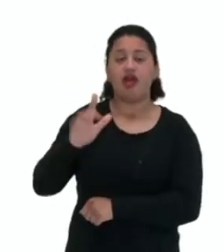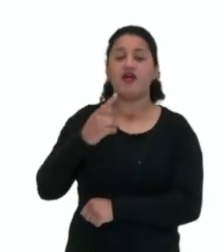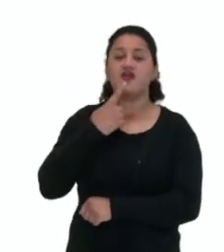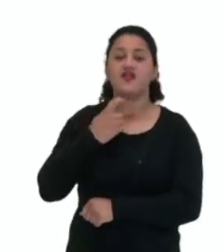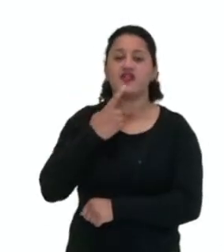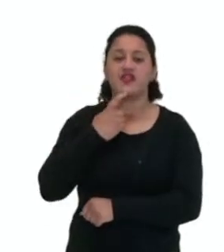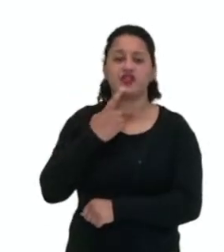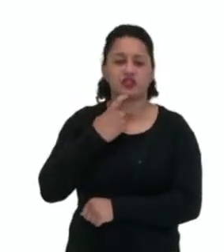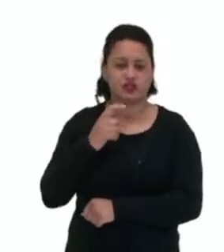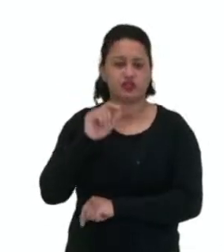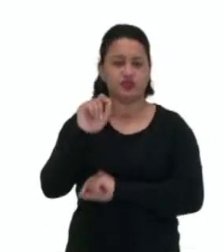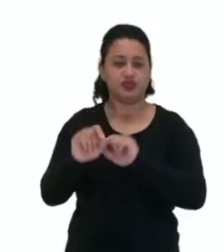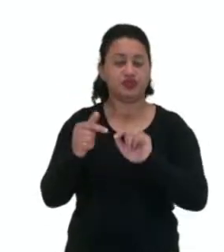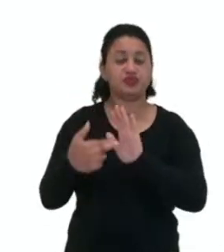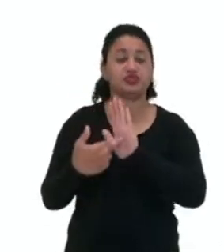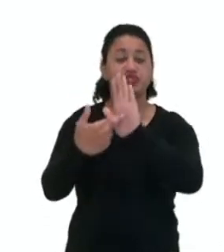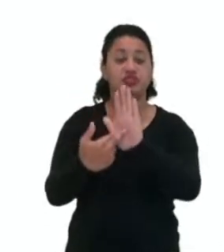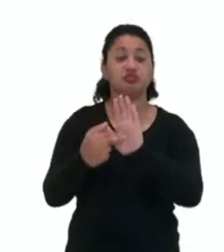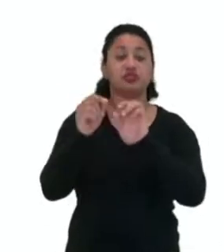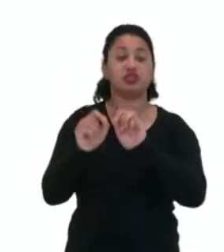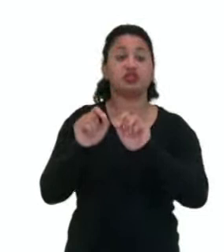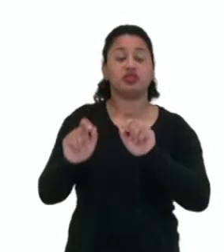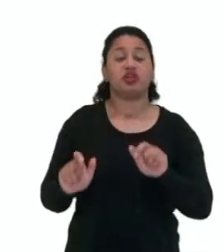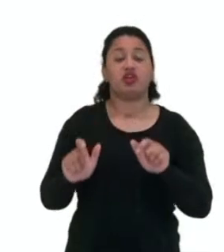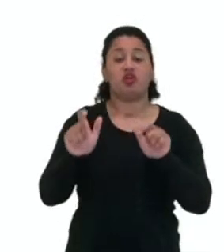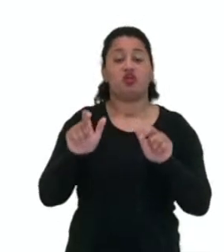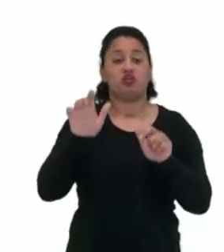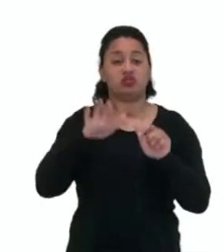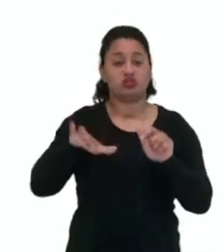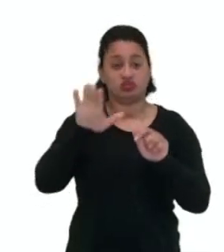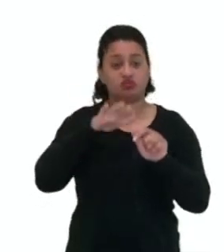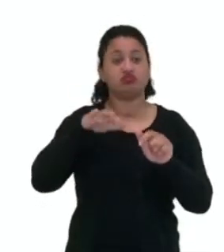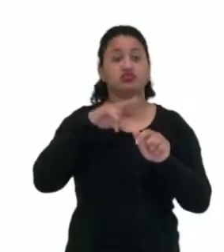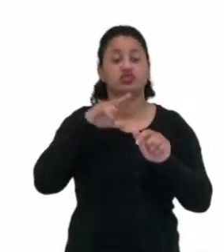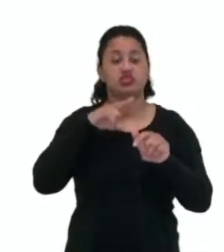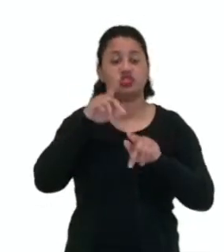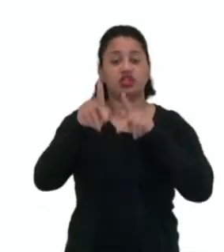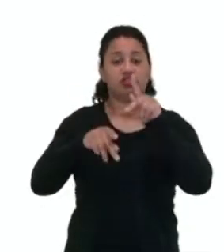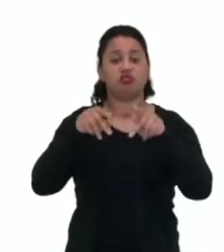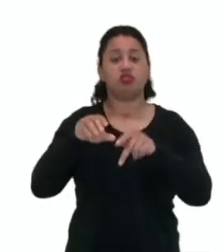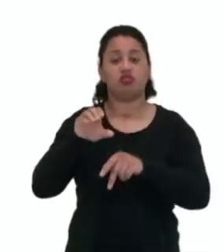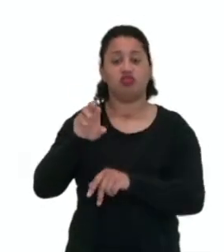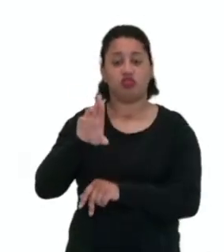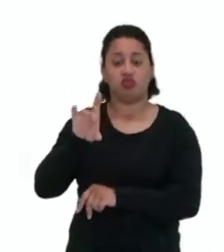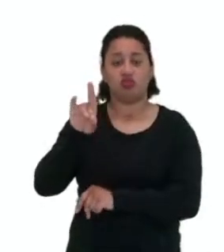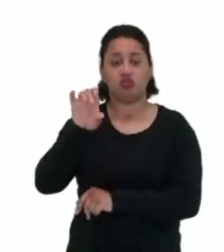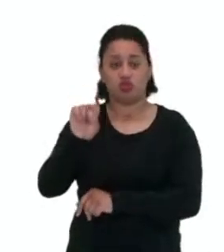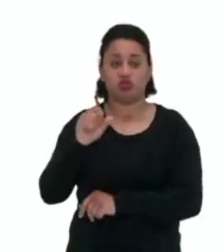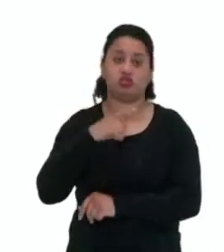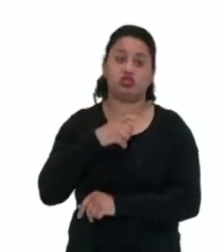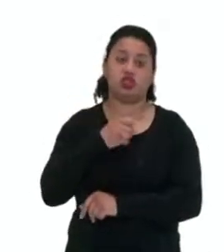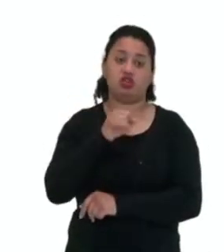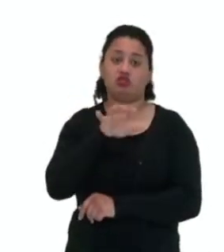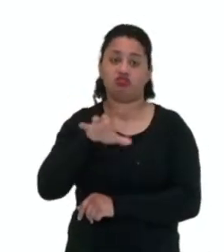vermelho destacada, que representa justamente a área onde nós temos os curdos, que nós temos uma parte dos